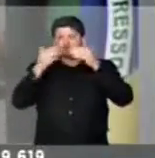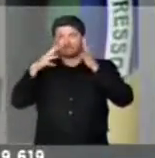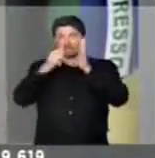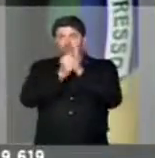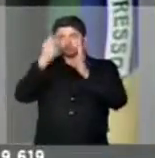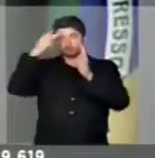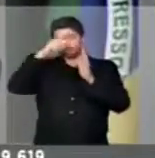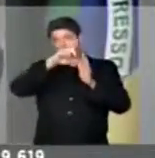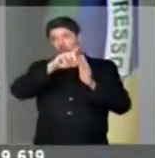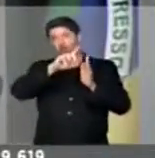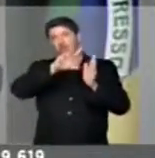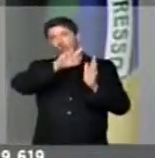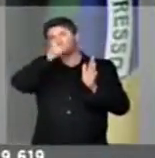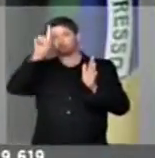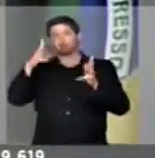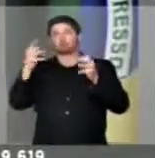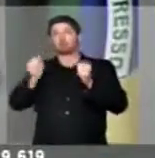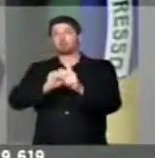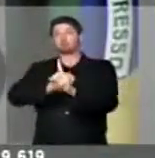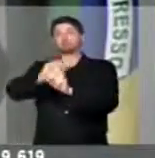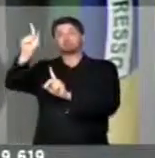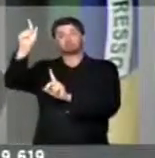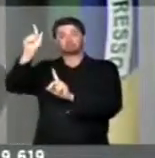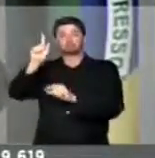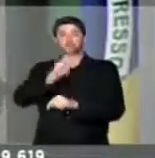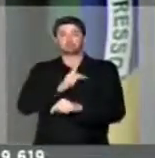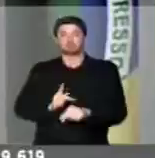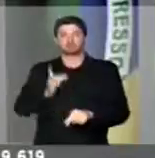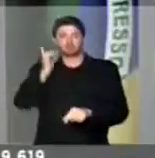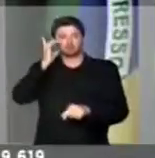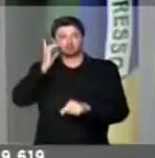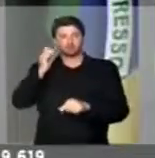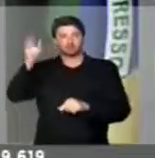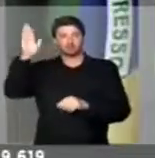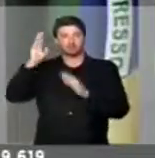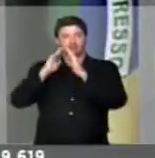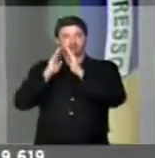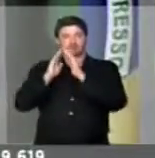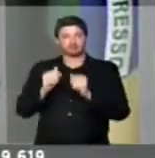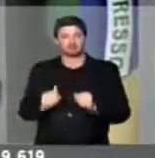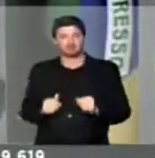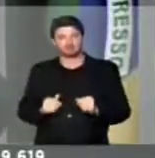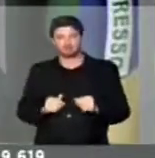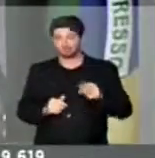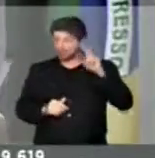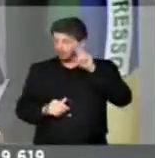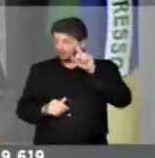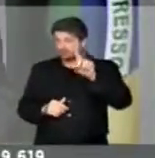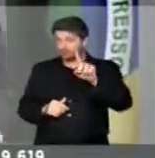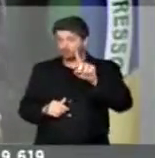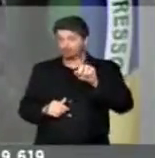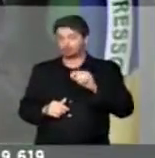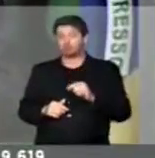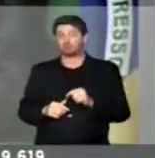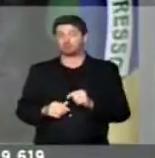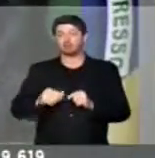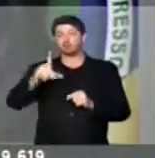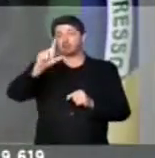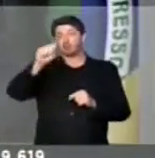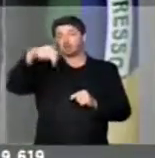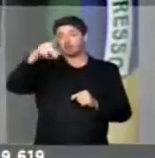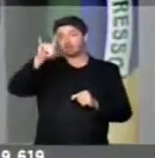dia histórico em que vamos mandar a presidente Dilma para casa. Lembre-se do caso Pinheiro